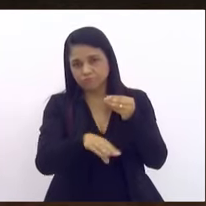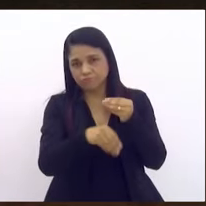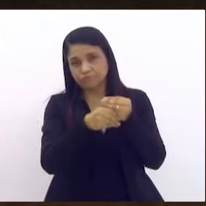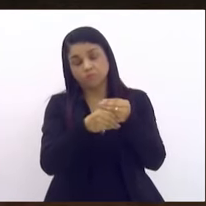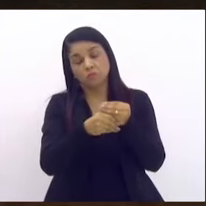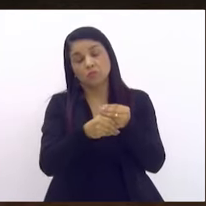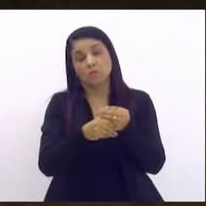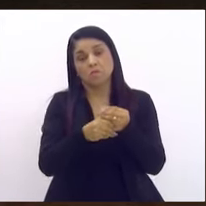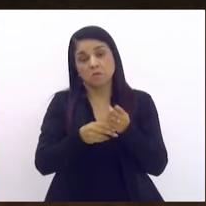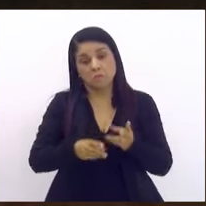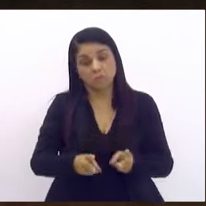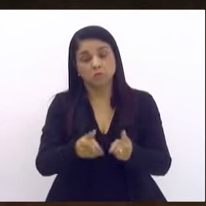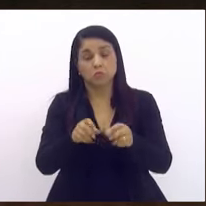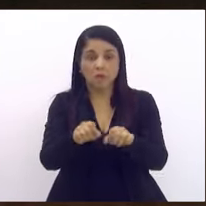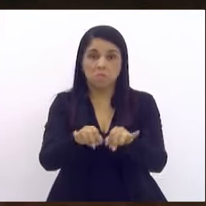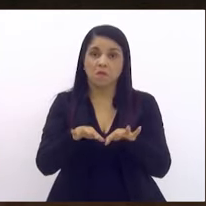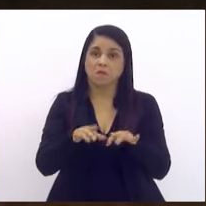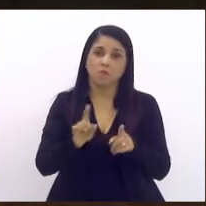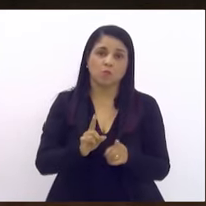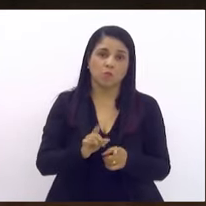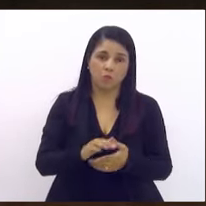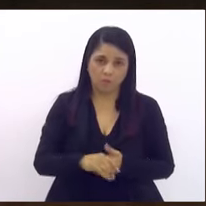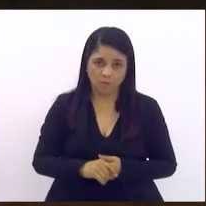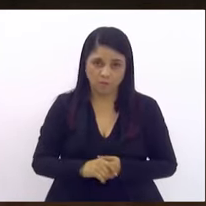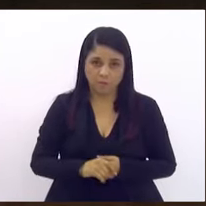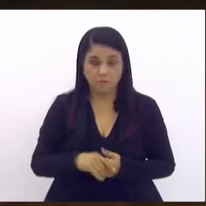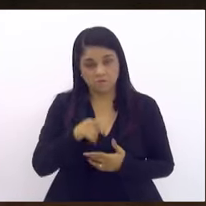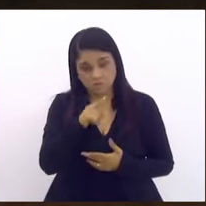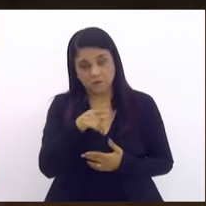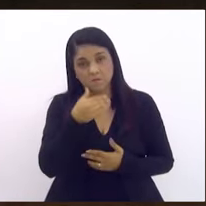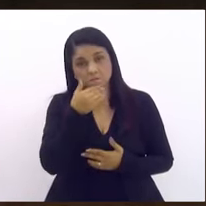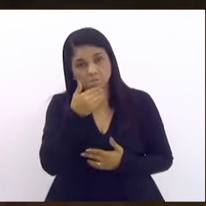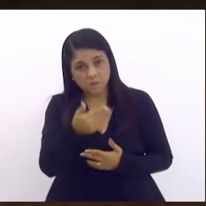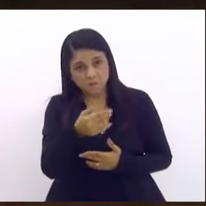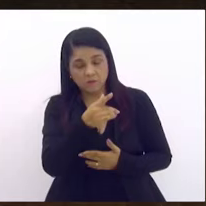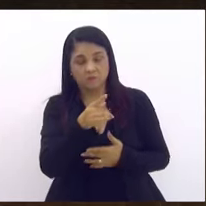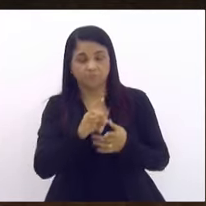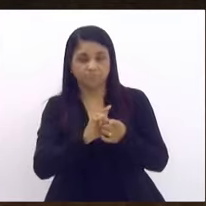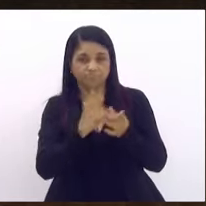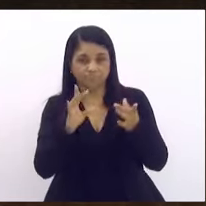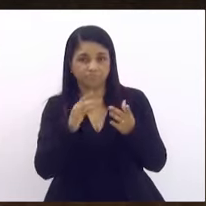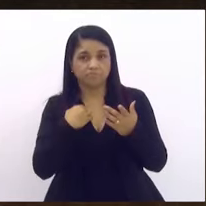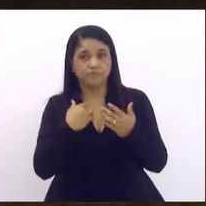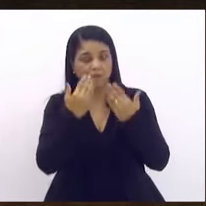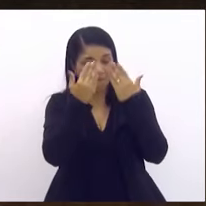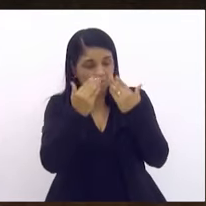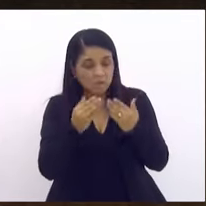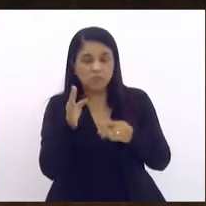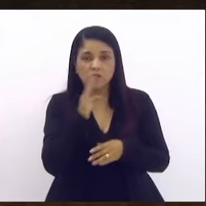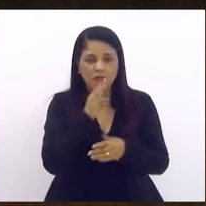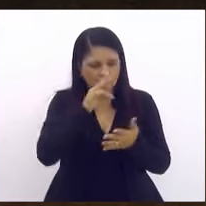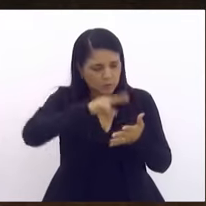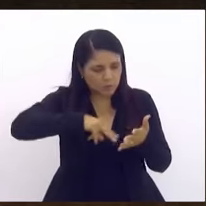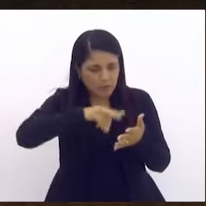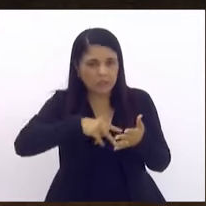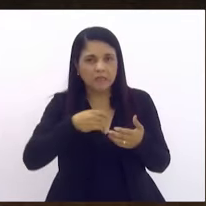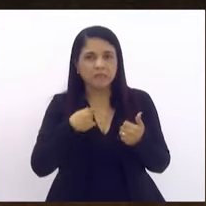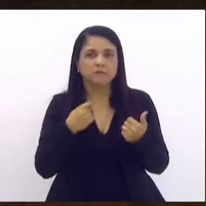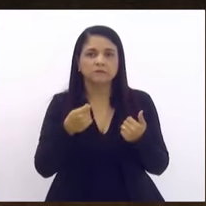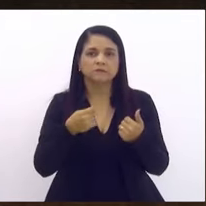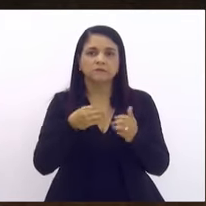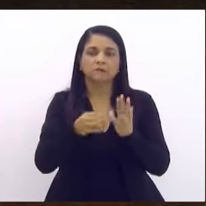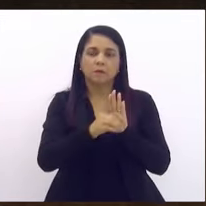emend de plen Então se vossa excelência permitir que poror D Vista aqui rapidamente passar aqui o